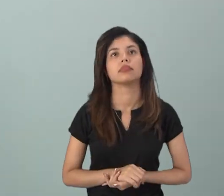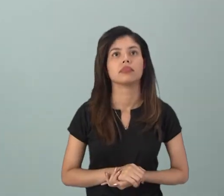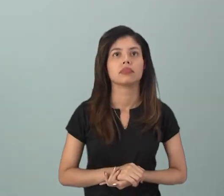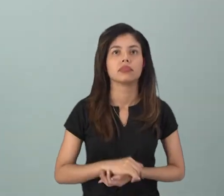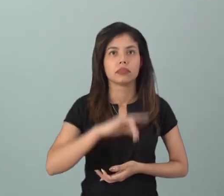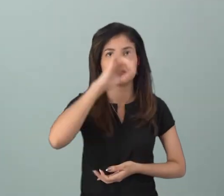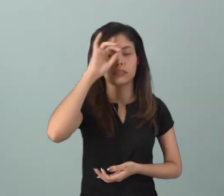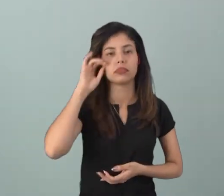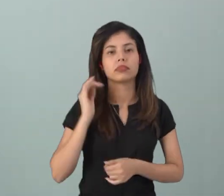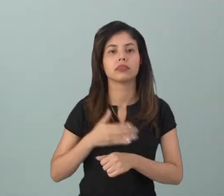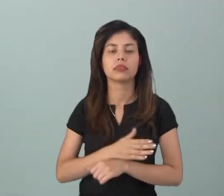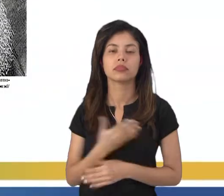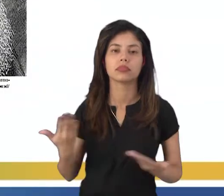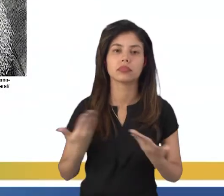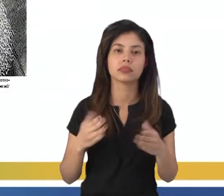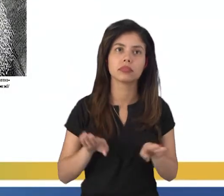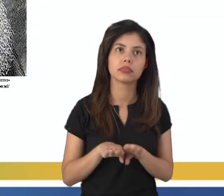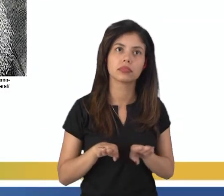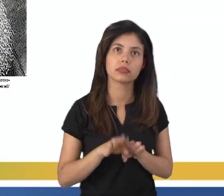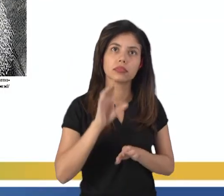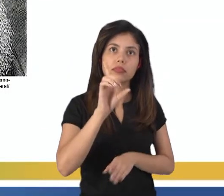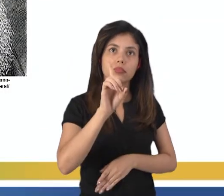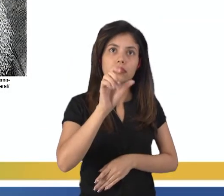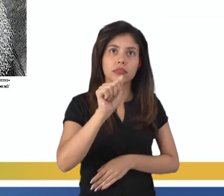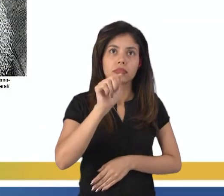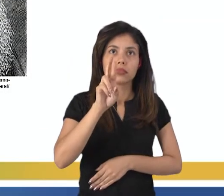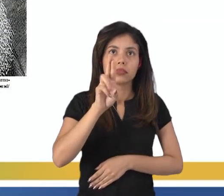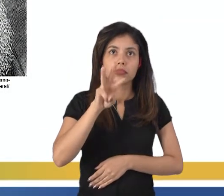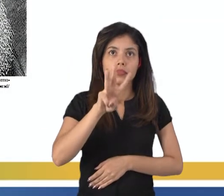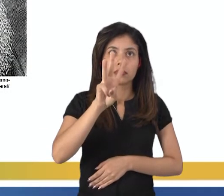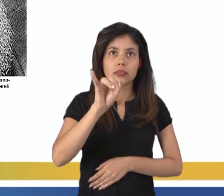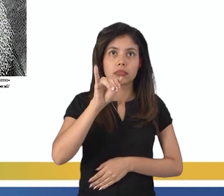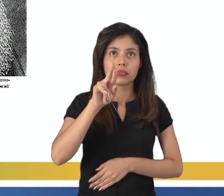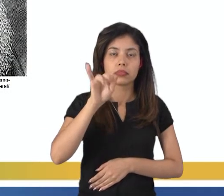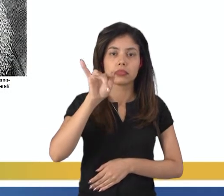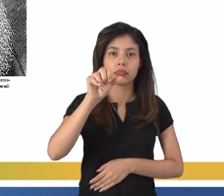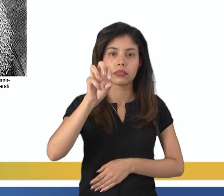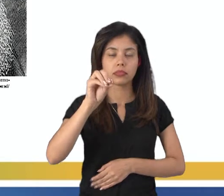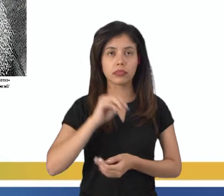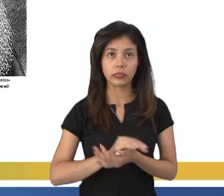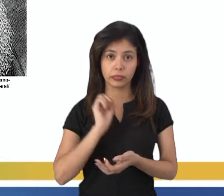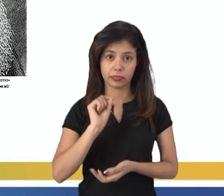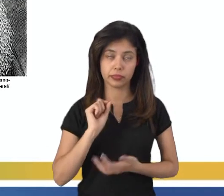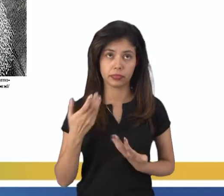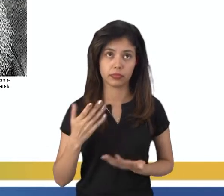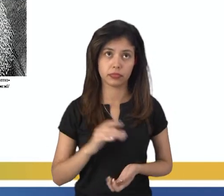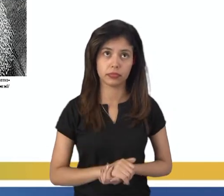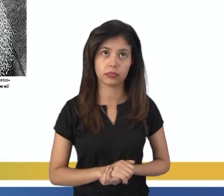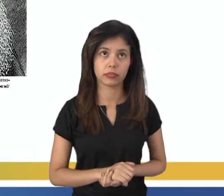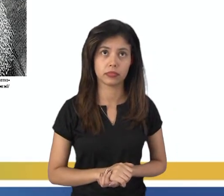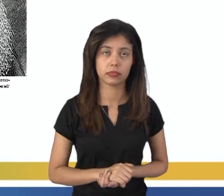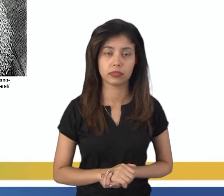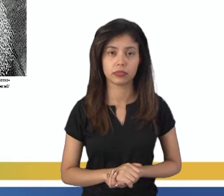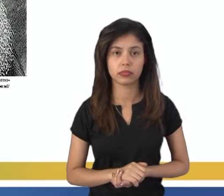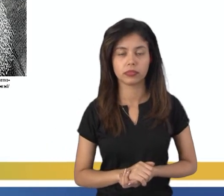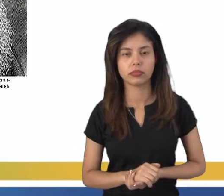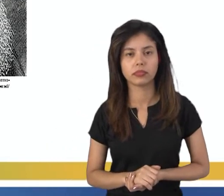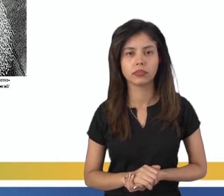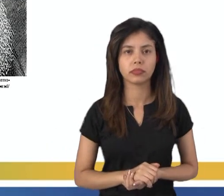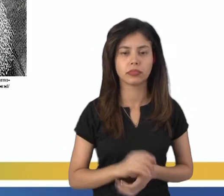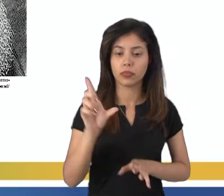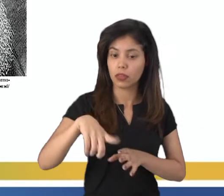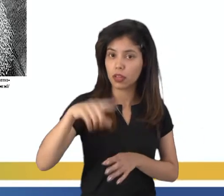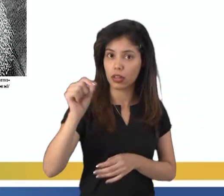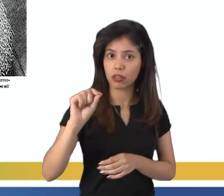aí, entra para a gente também a questão do darwinismo. O que seria a questão do darwinismo? Seria, né, a questão da